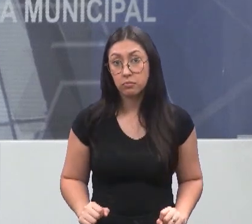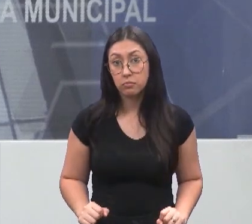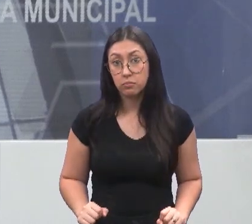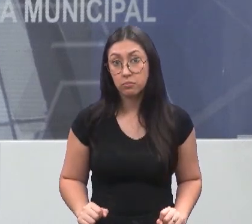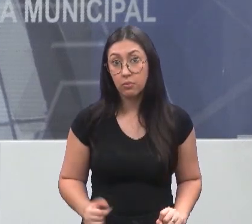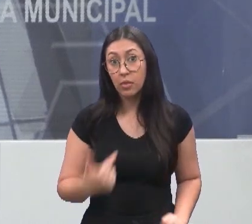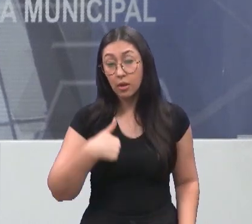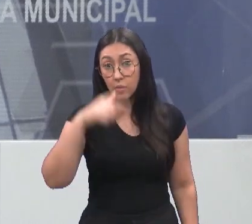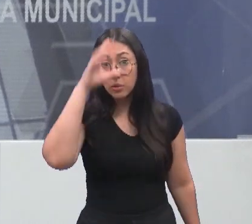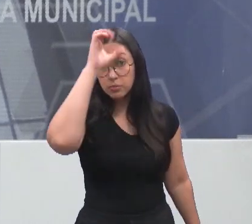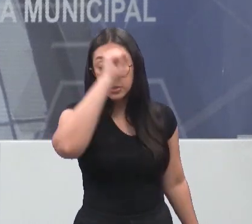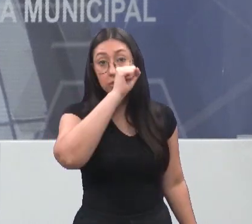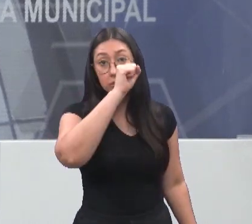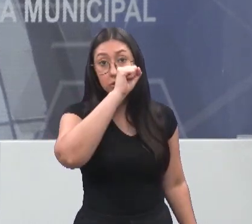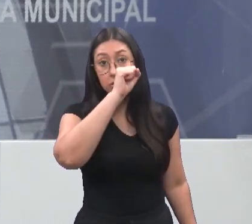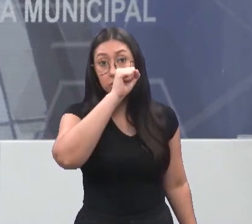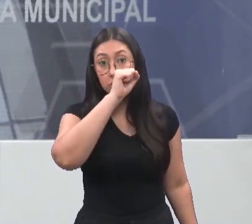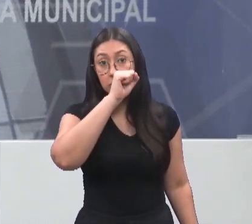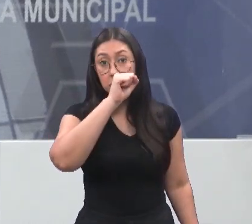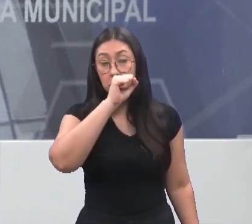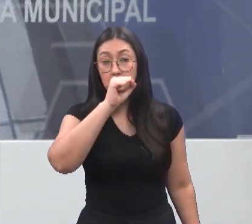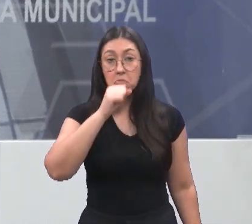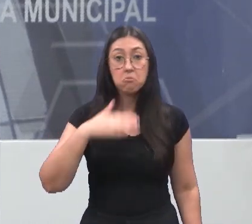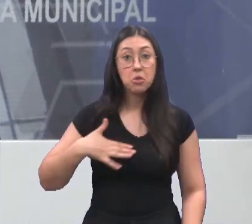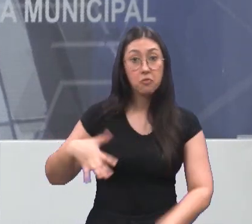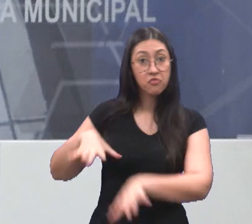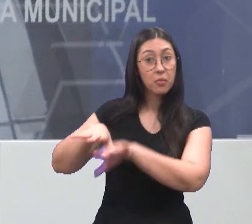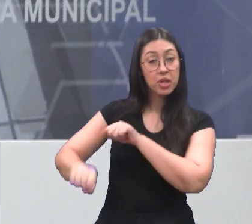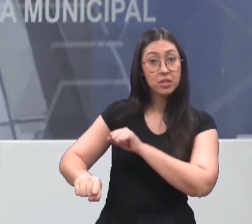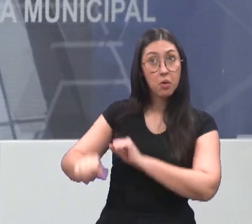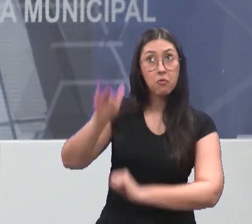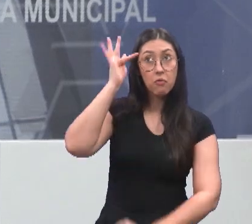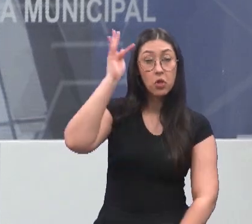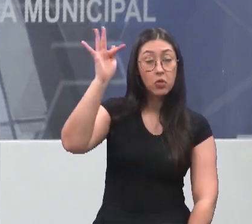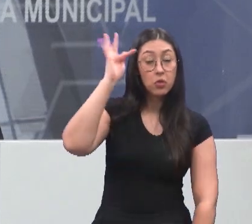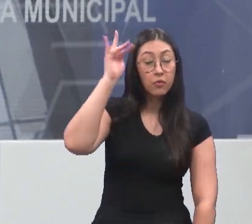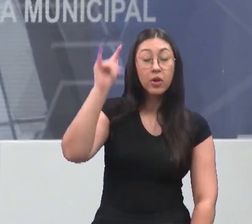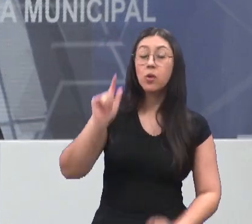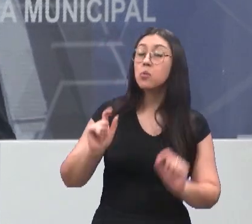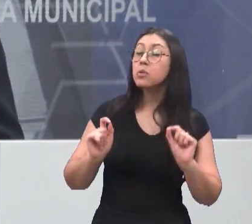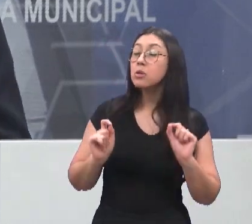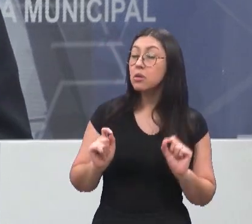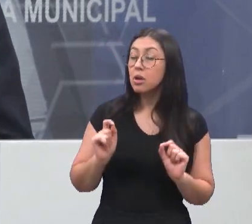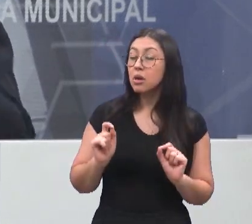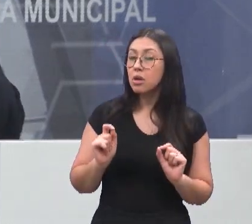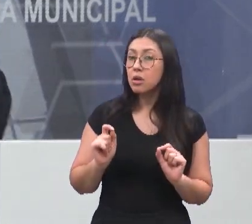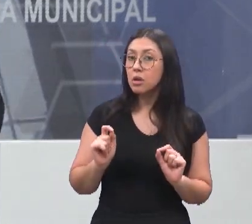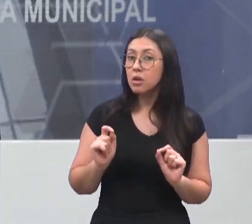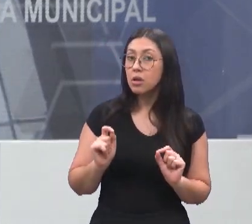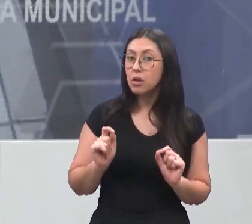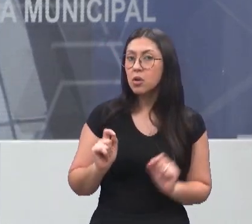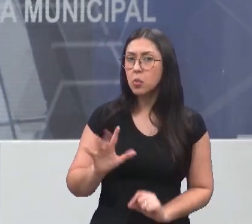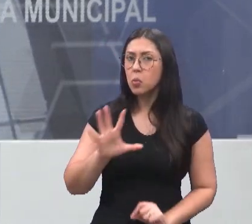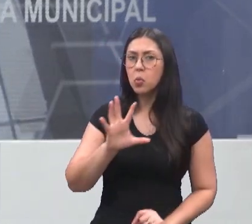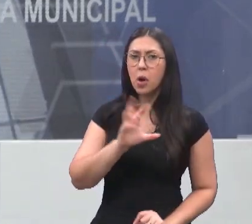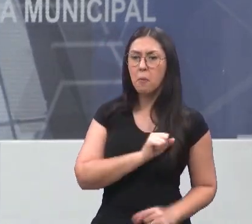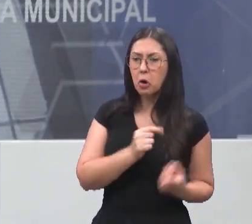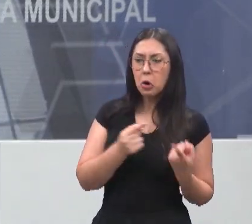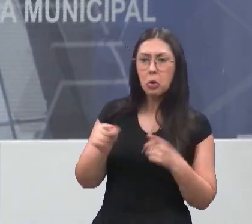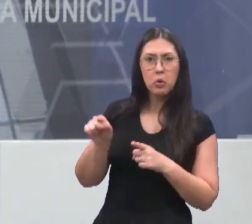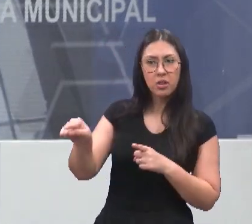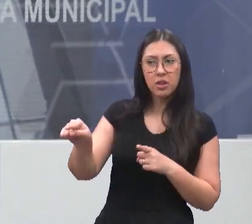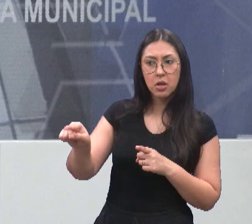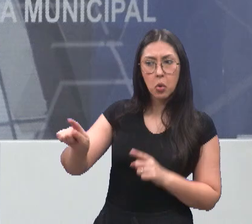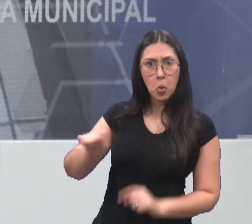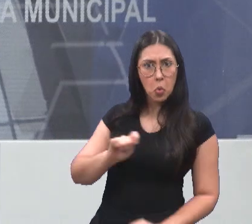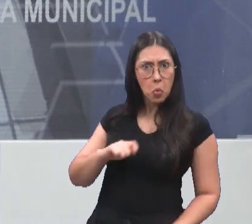Aprendi, com a minha formação em filosofia, que o amor, que o contrário do amor não é o ódio.